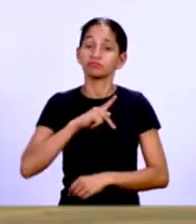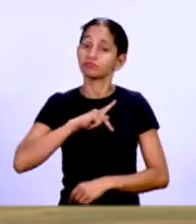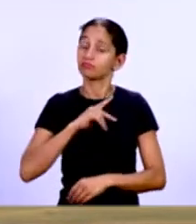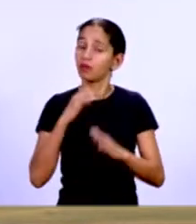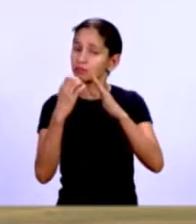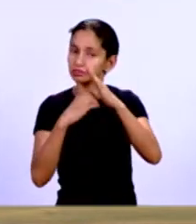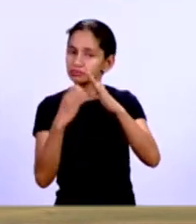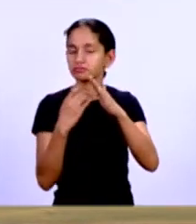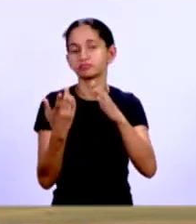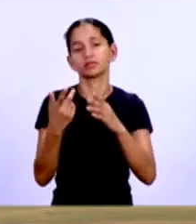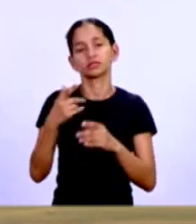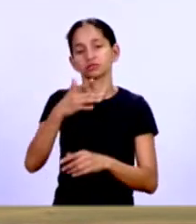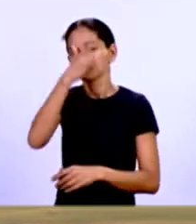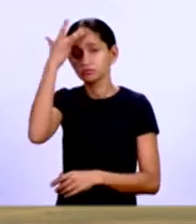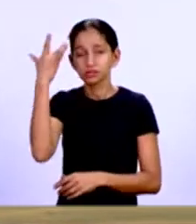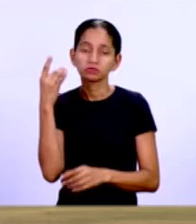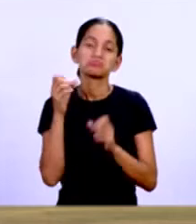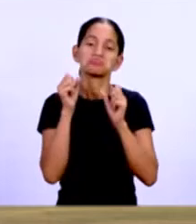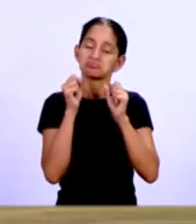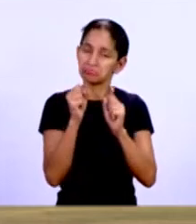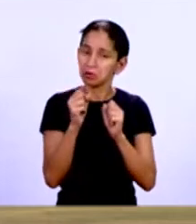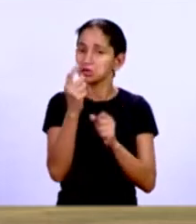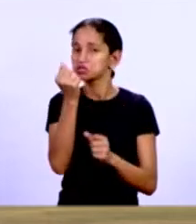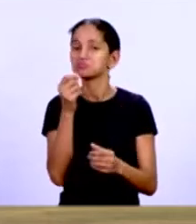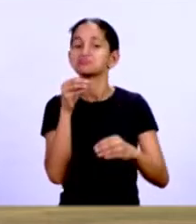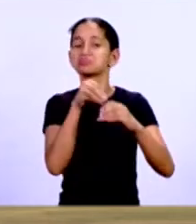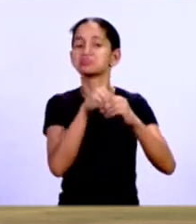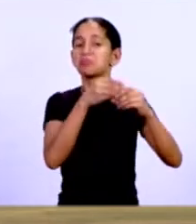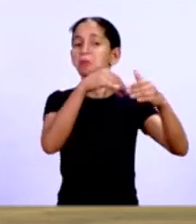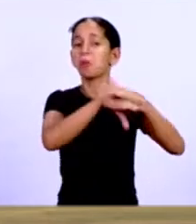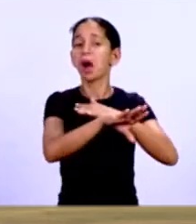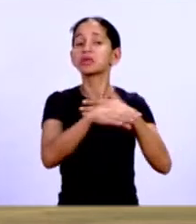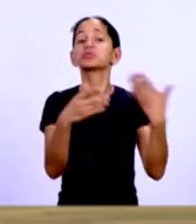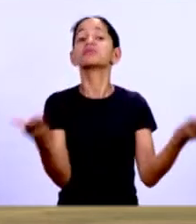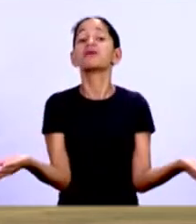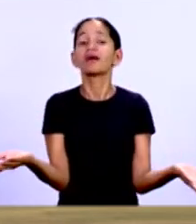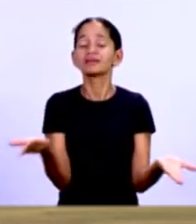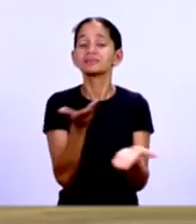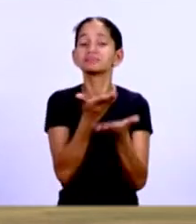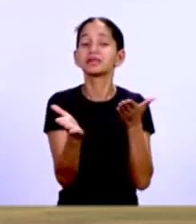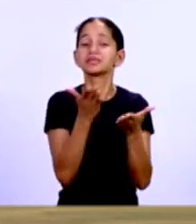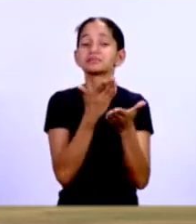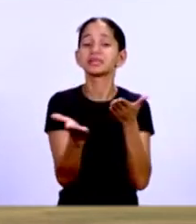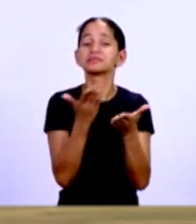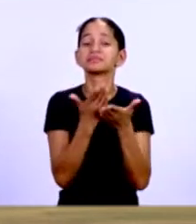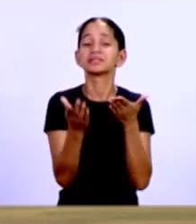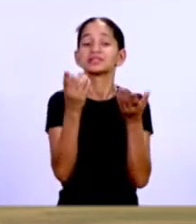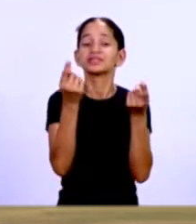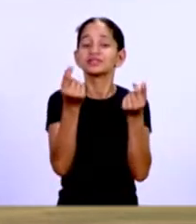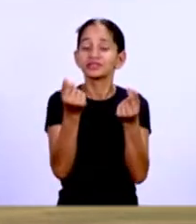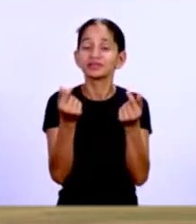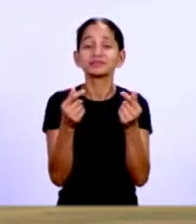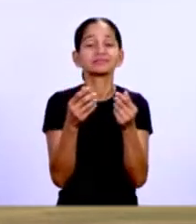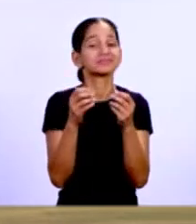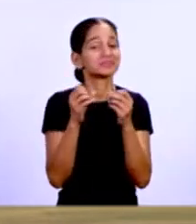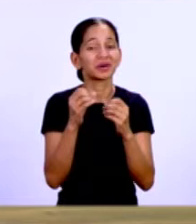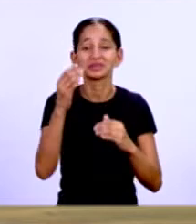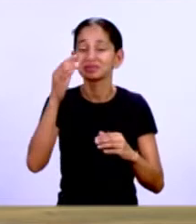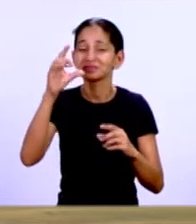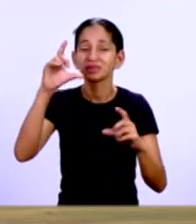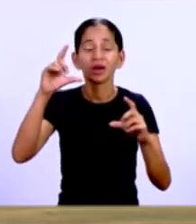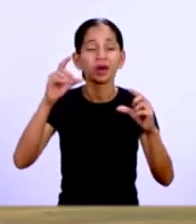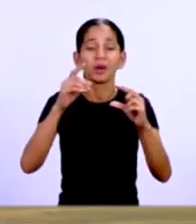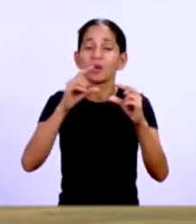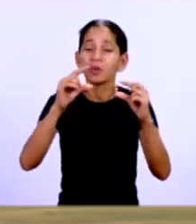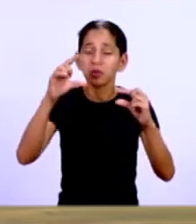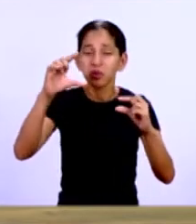seu investimento totalmente inviável. Então, aquele capital que você disponibilizou para investimentos, ele caiu para mais da metade